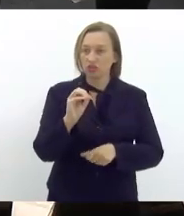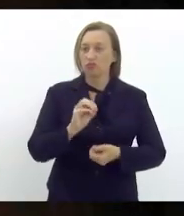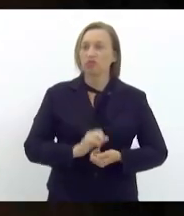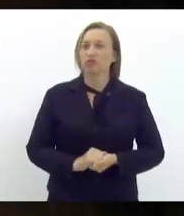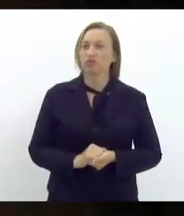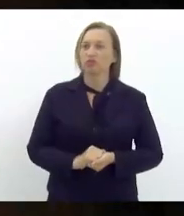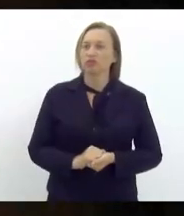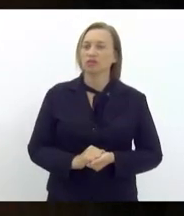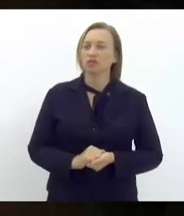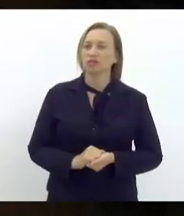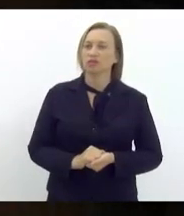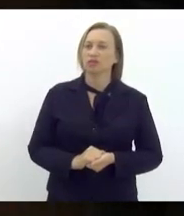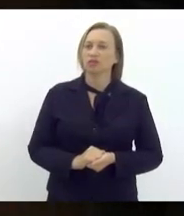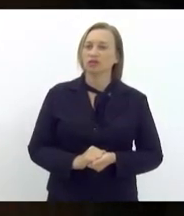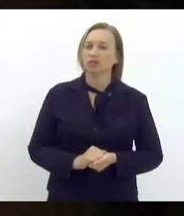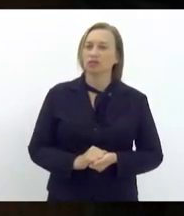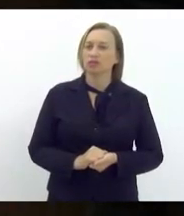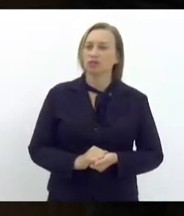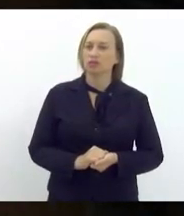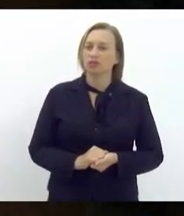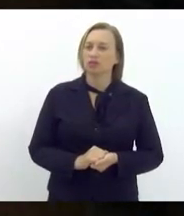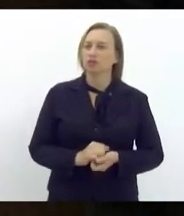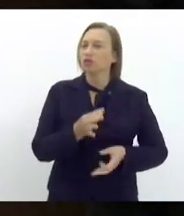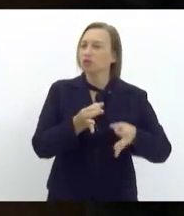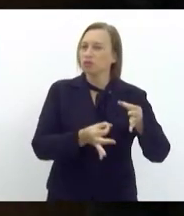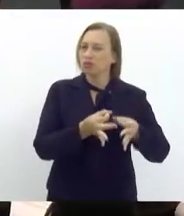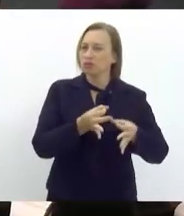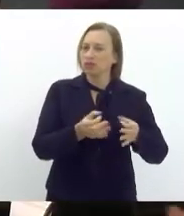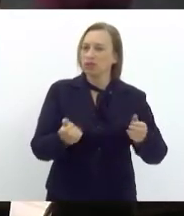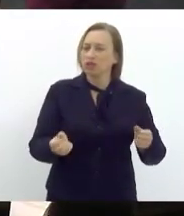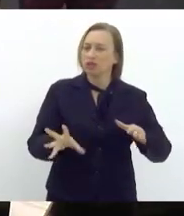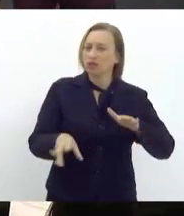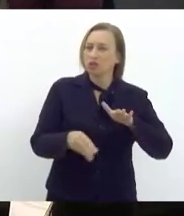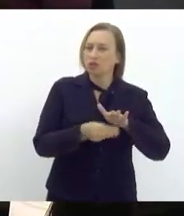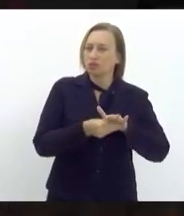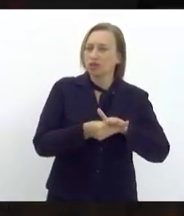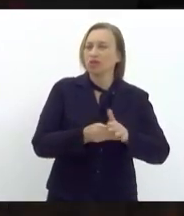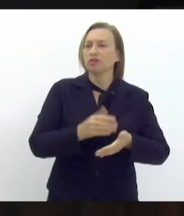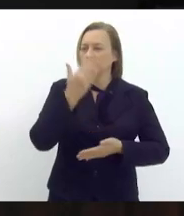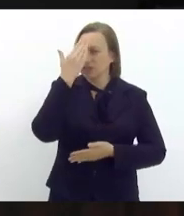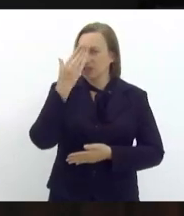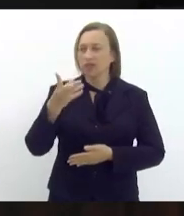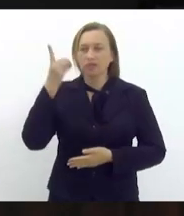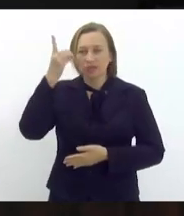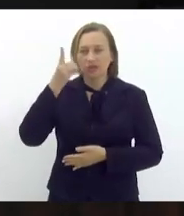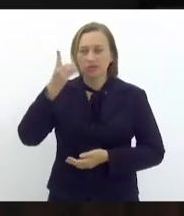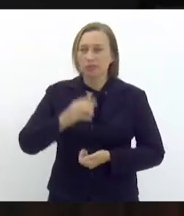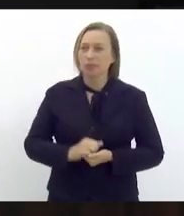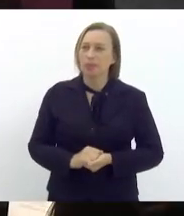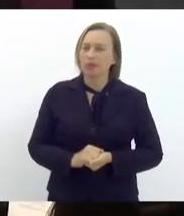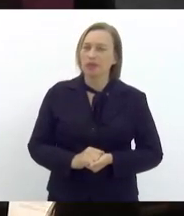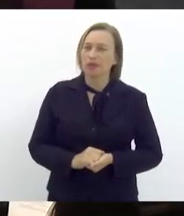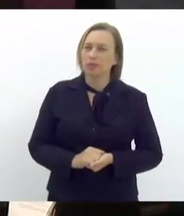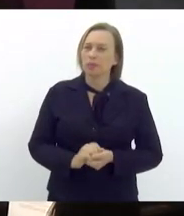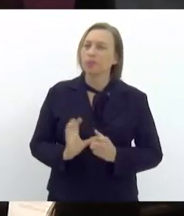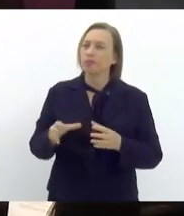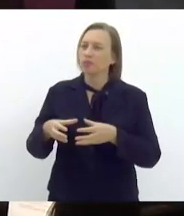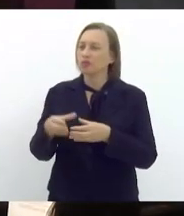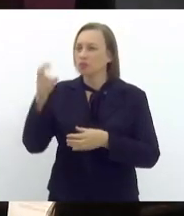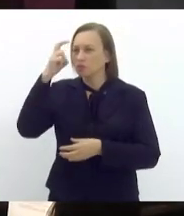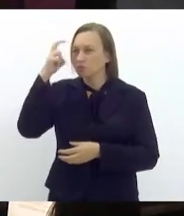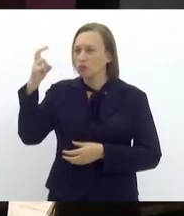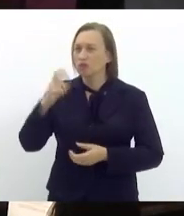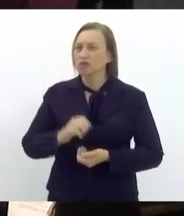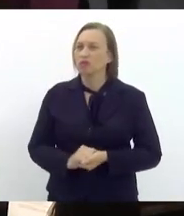parecer pela juridicidade com emendas muito obrigado deputado para emitir parecer pela